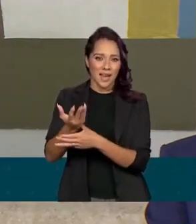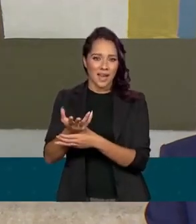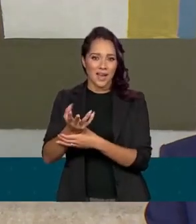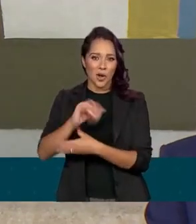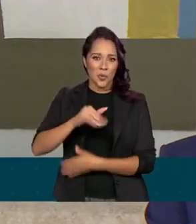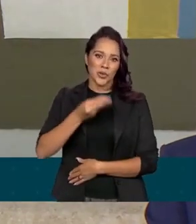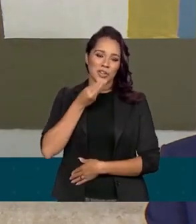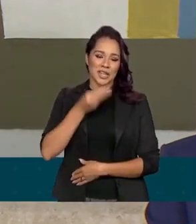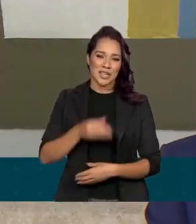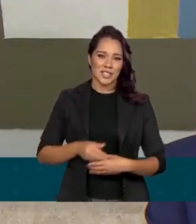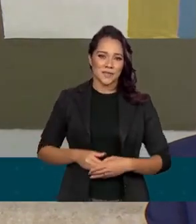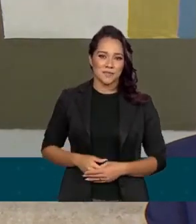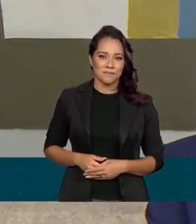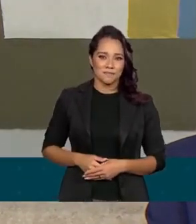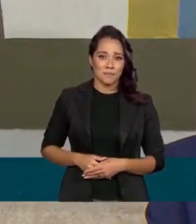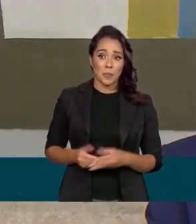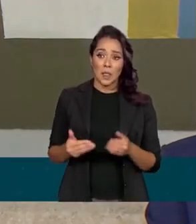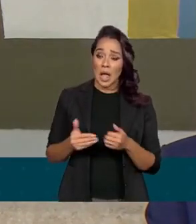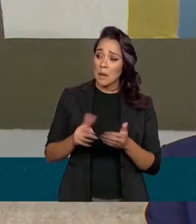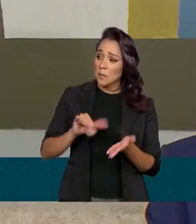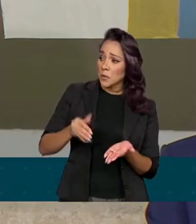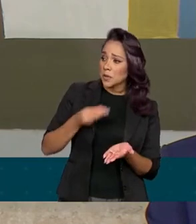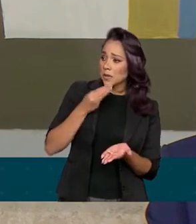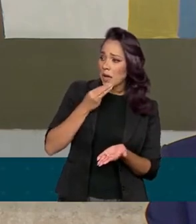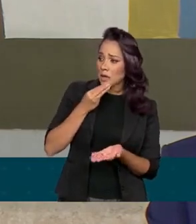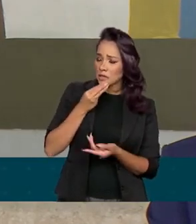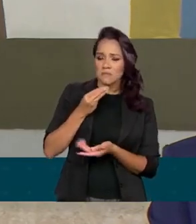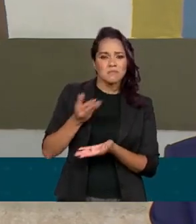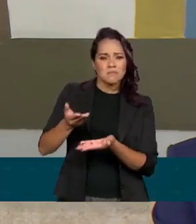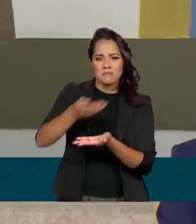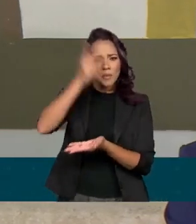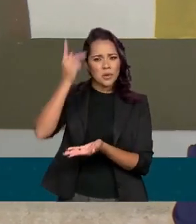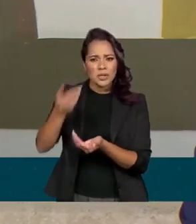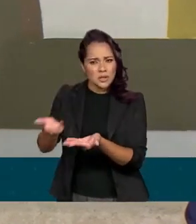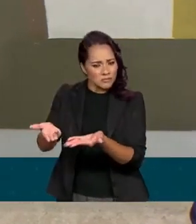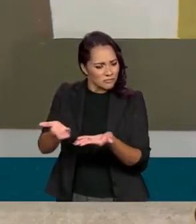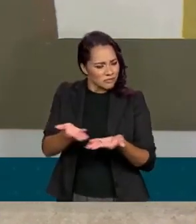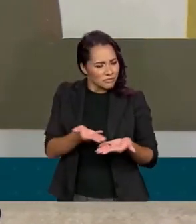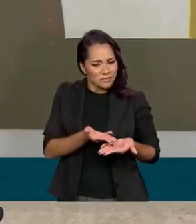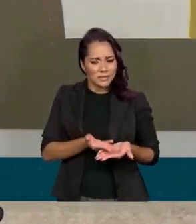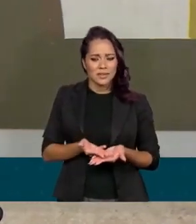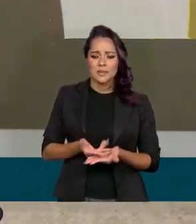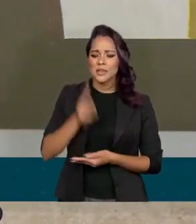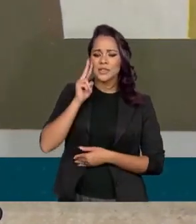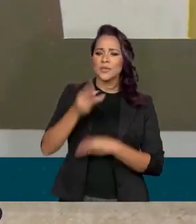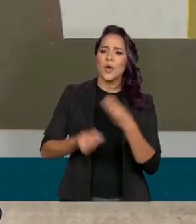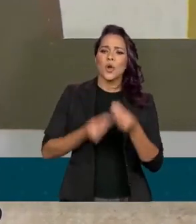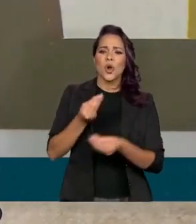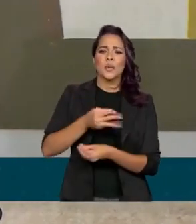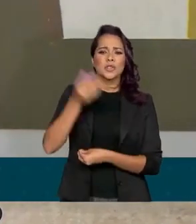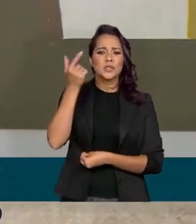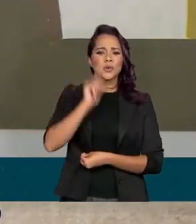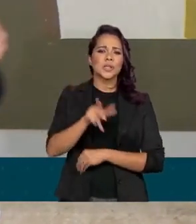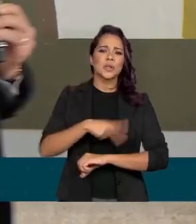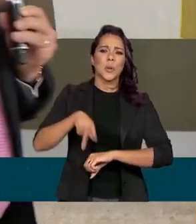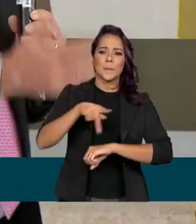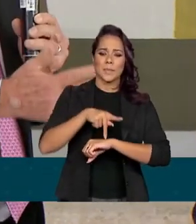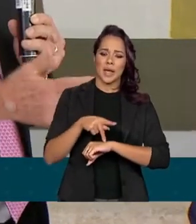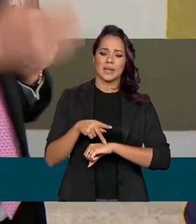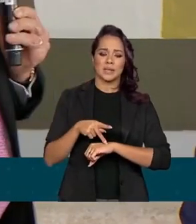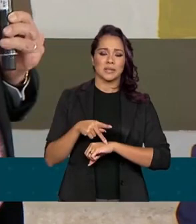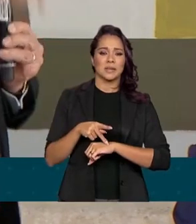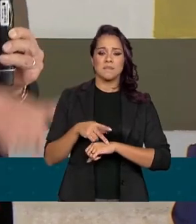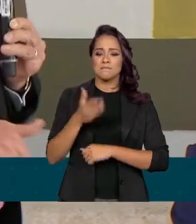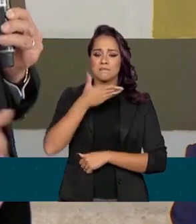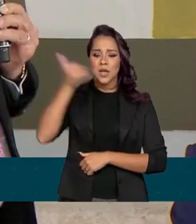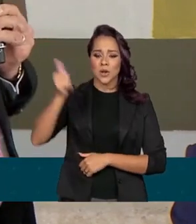as oportunidades. Abra a porta e deixe esse povo entrar, para a gente ver como é que a gente vai ter um país